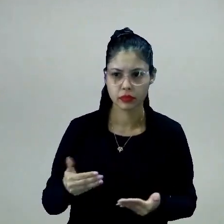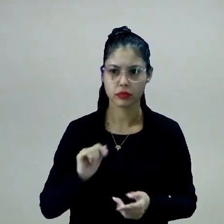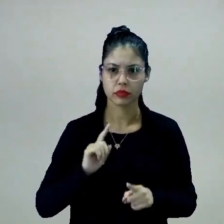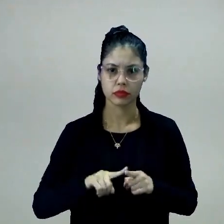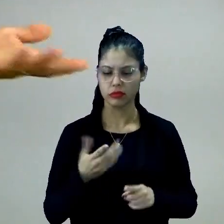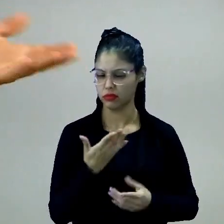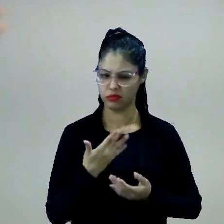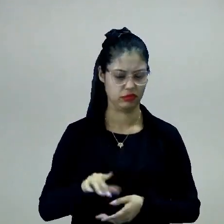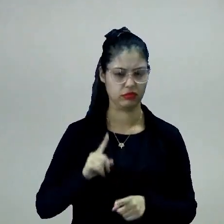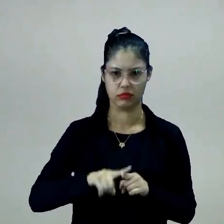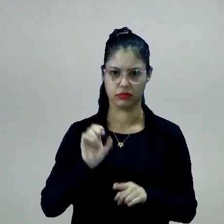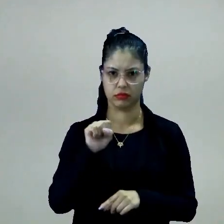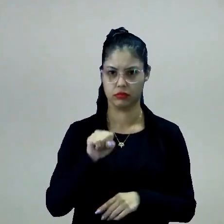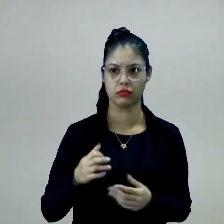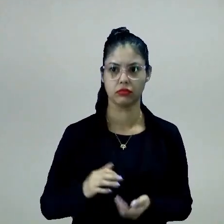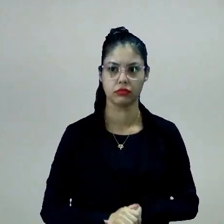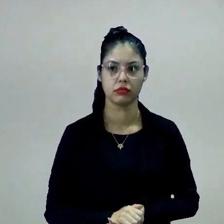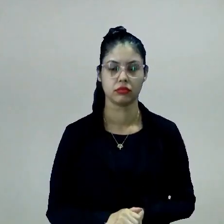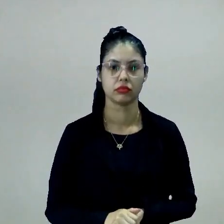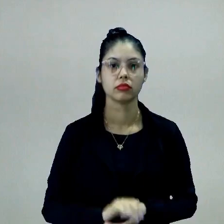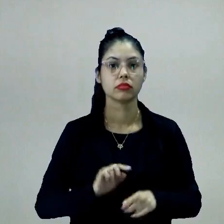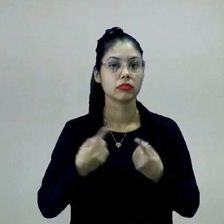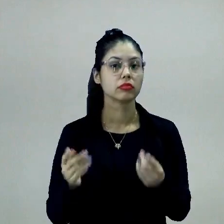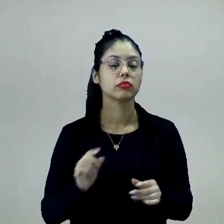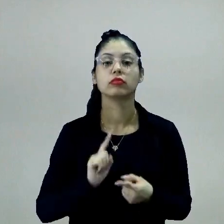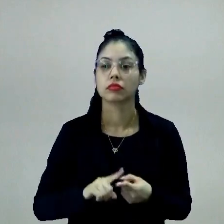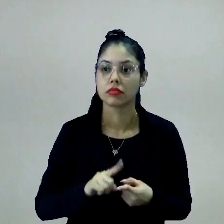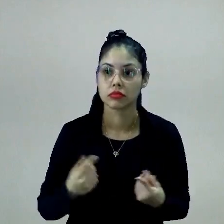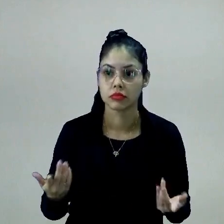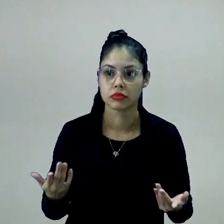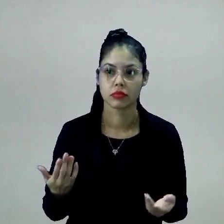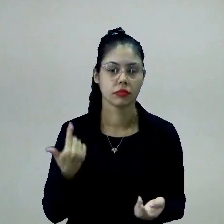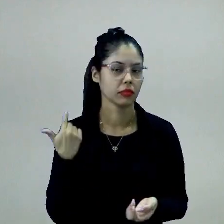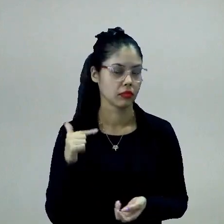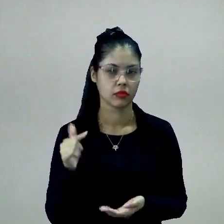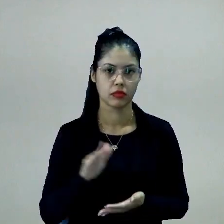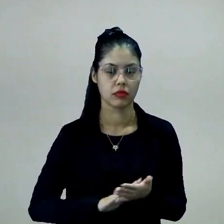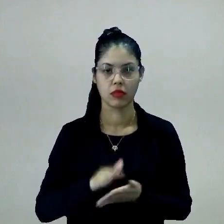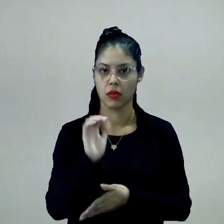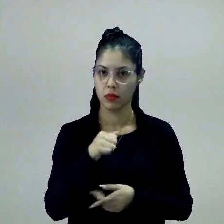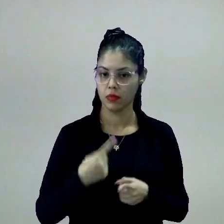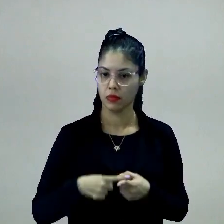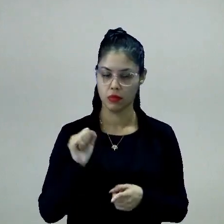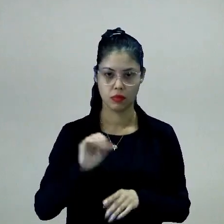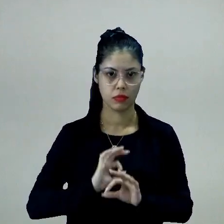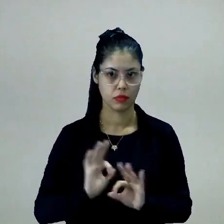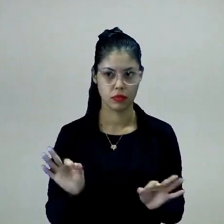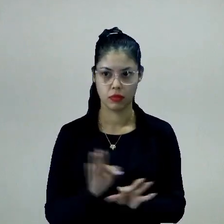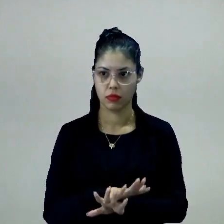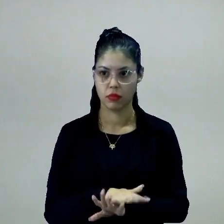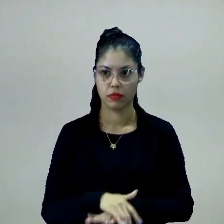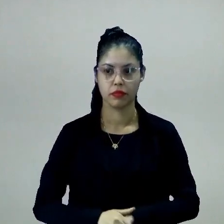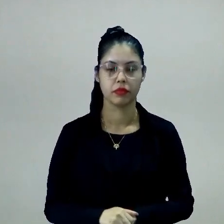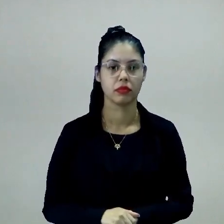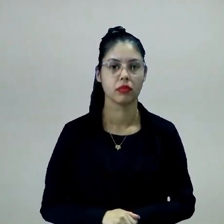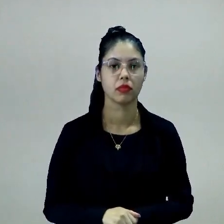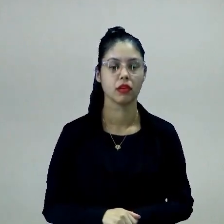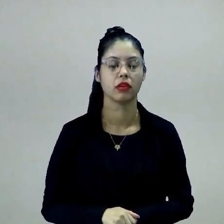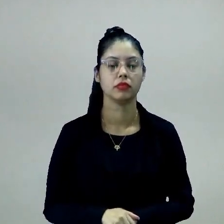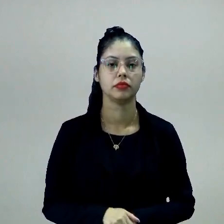Porque não, porque sim. Mas qual foi o motivo? Não, não tem, porque sim, pronto, né?